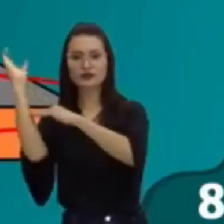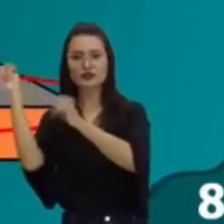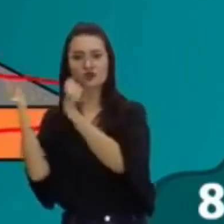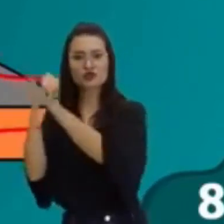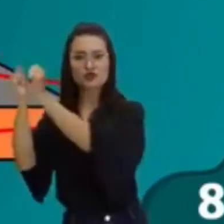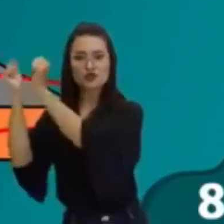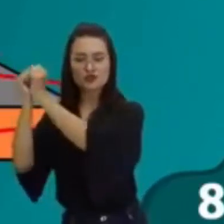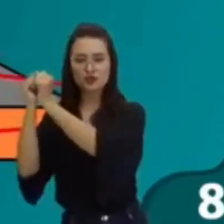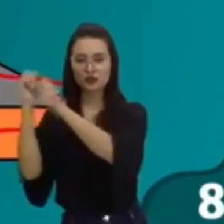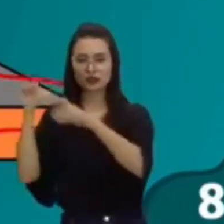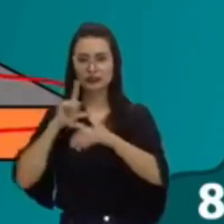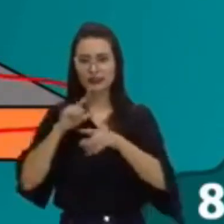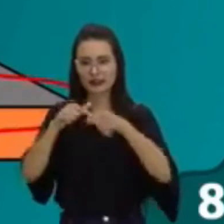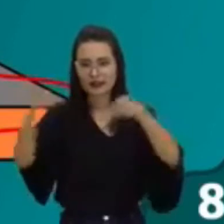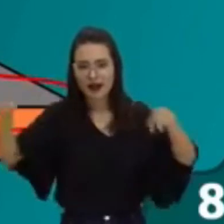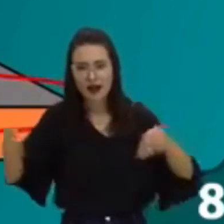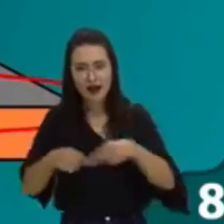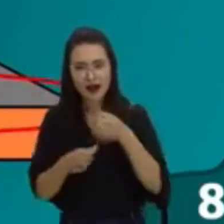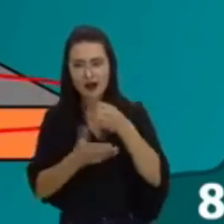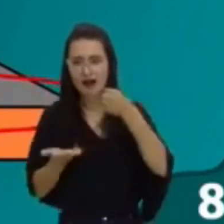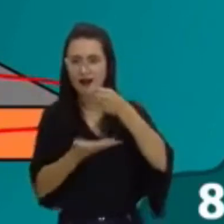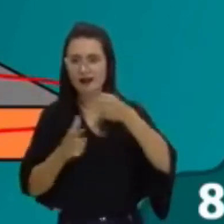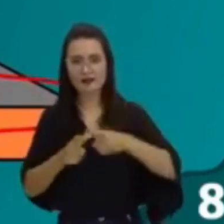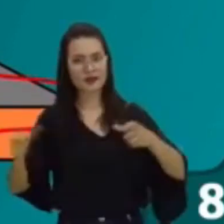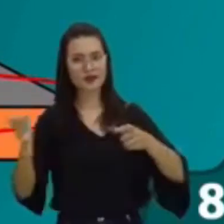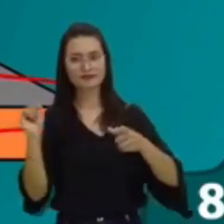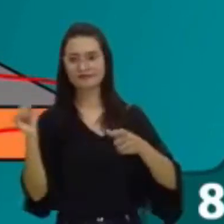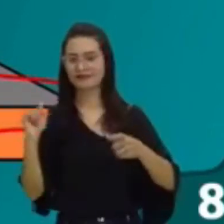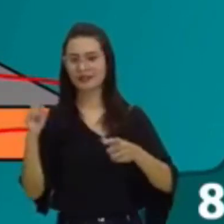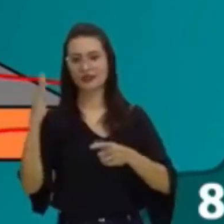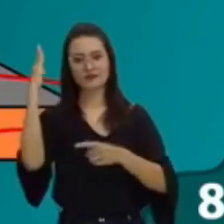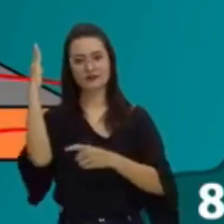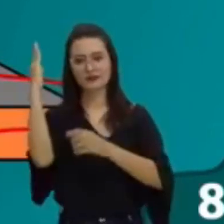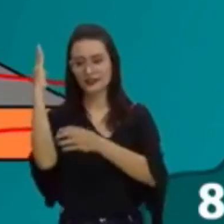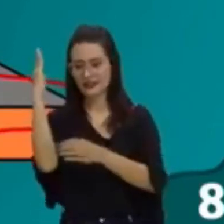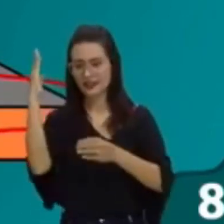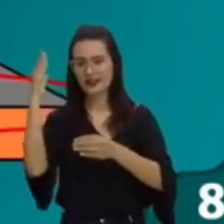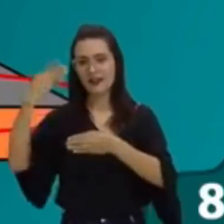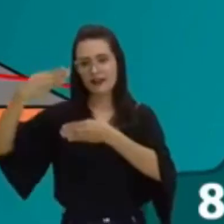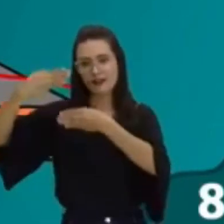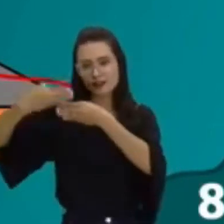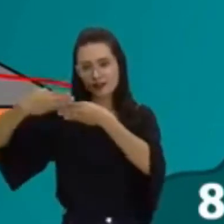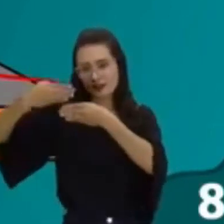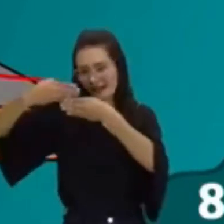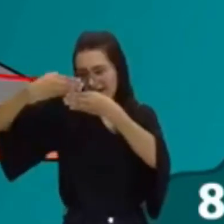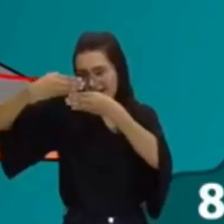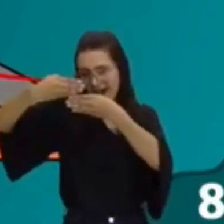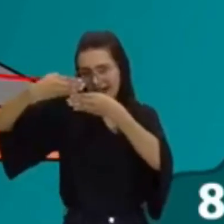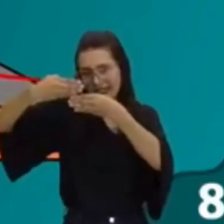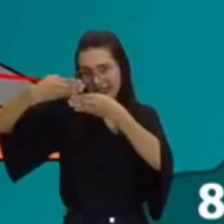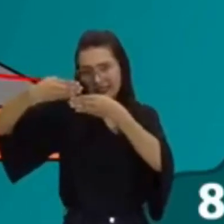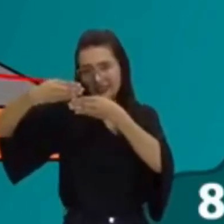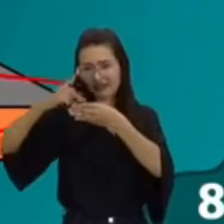outra. Pessoal, isso aqui não está na cara que vai dar um desastre se não for...